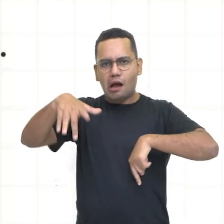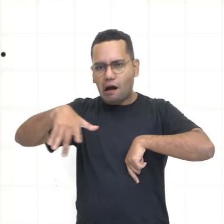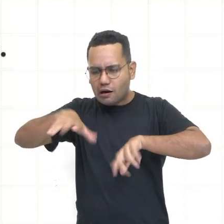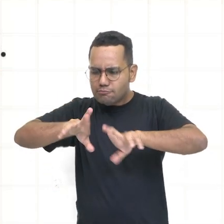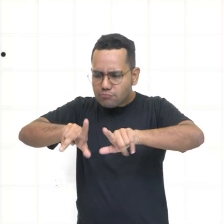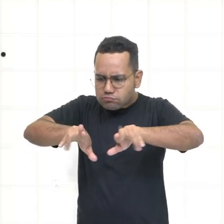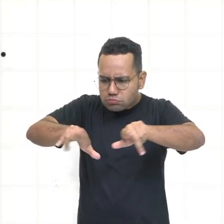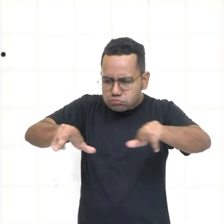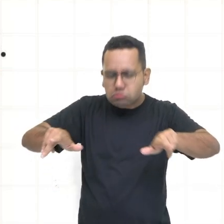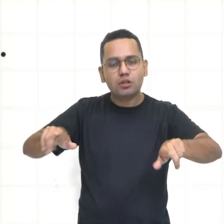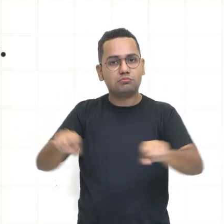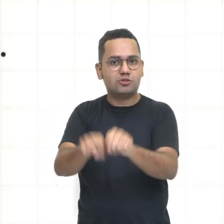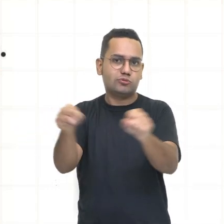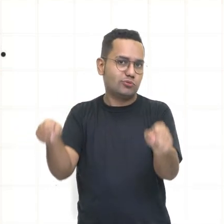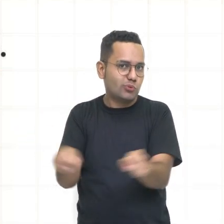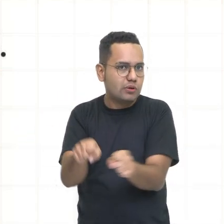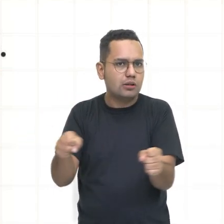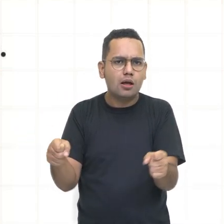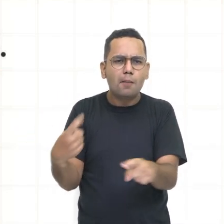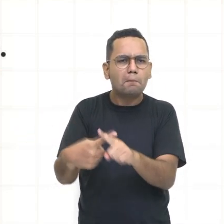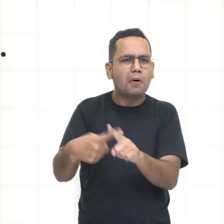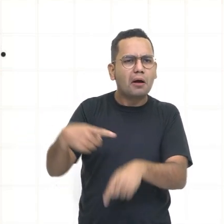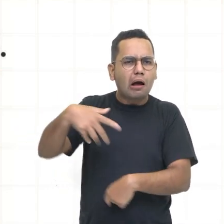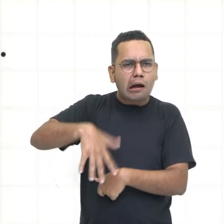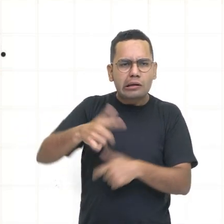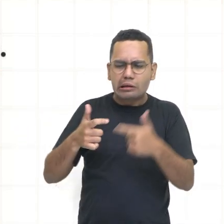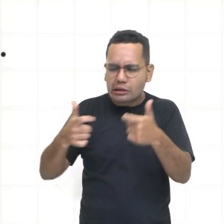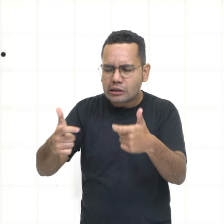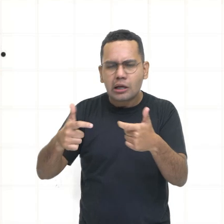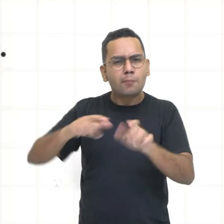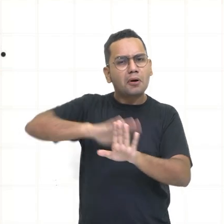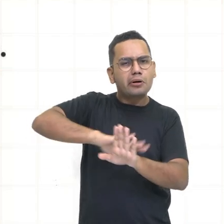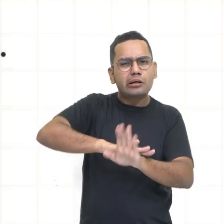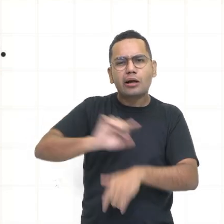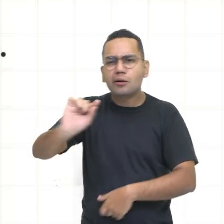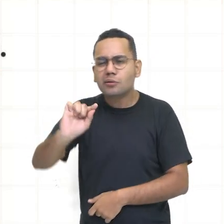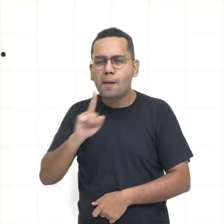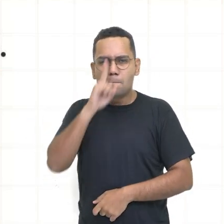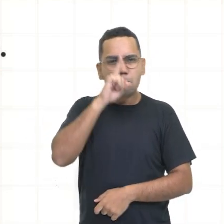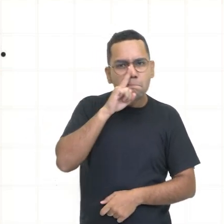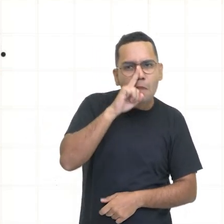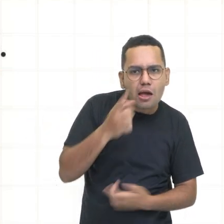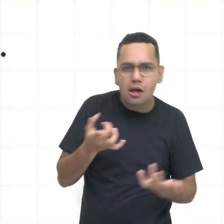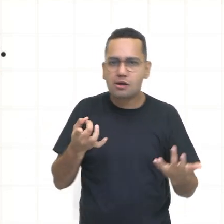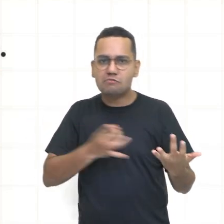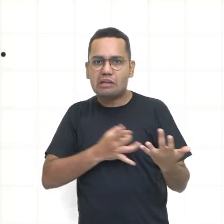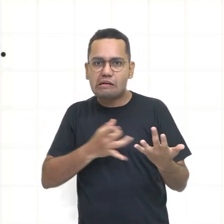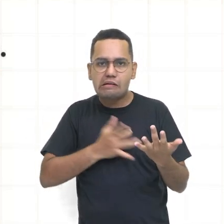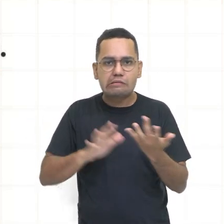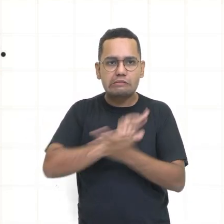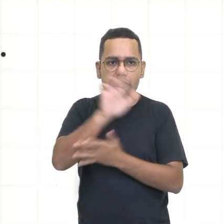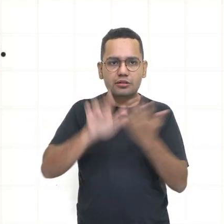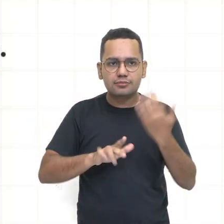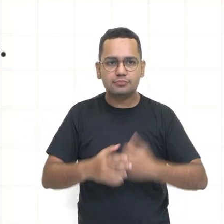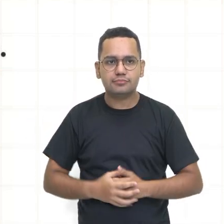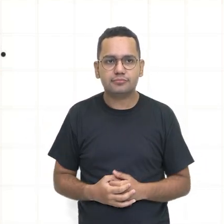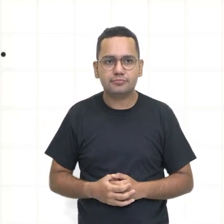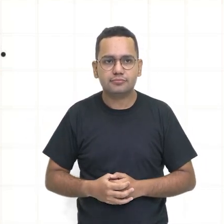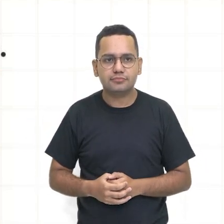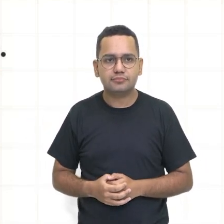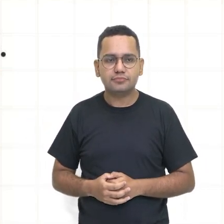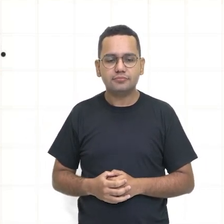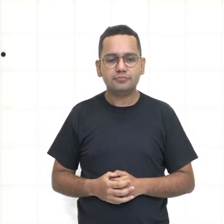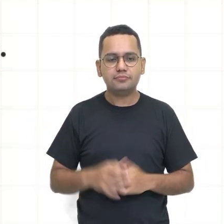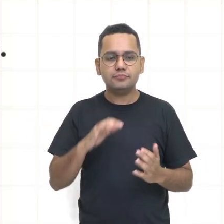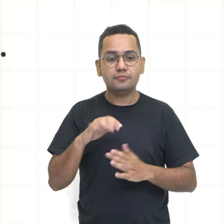de terror, de medo, né? E, claro, consequentemente, da guerra que eu estou caracterizando aqui para vocês. A